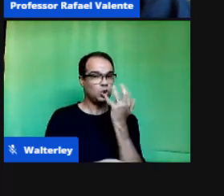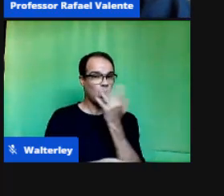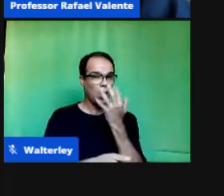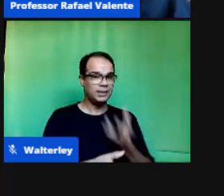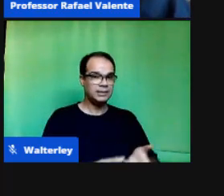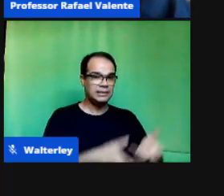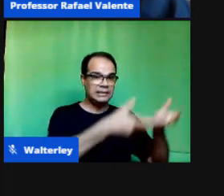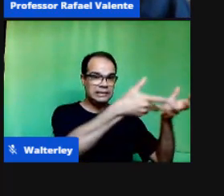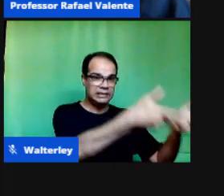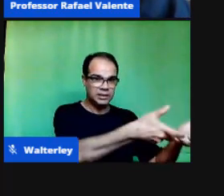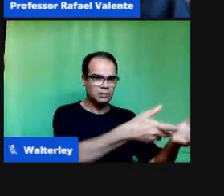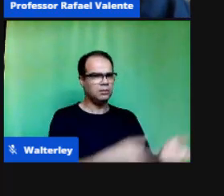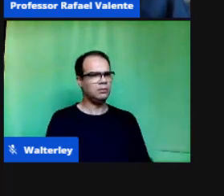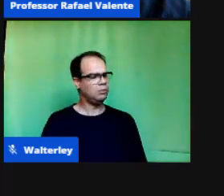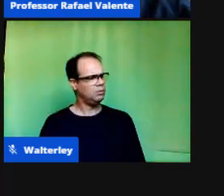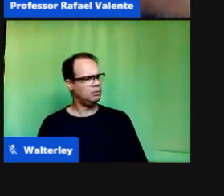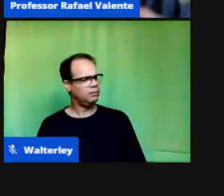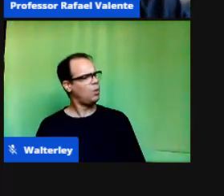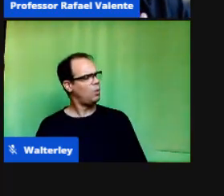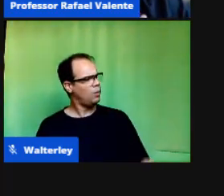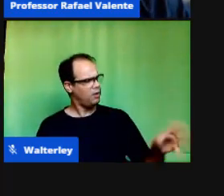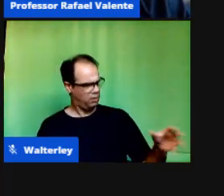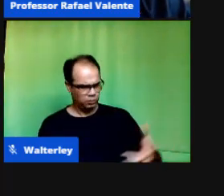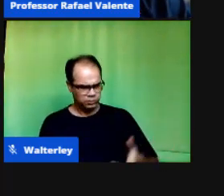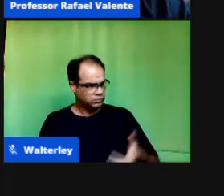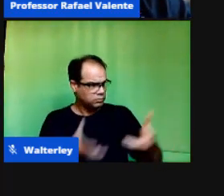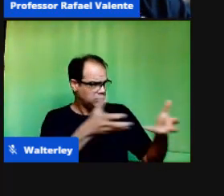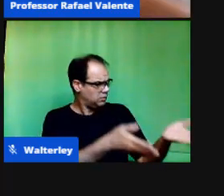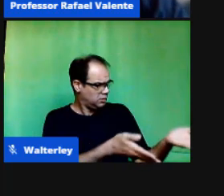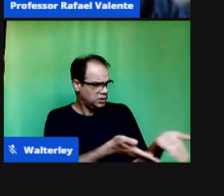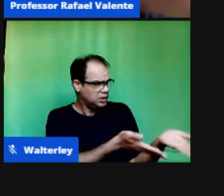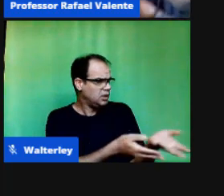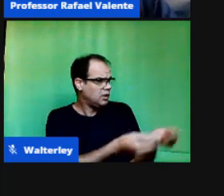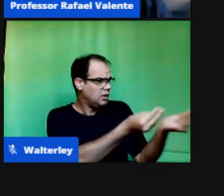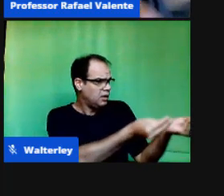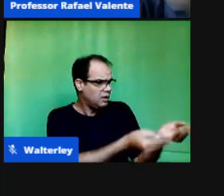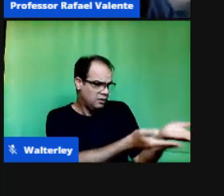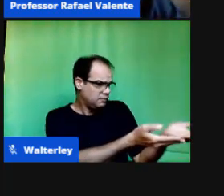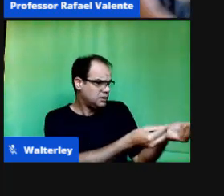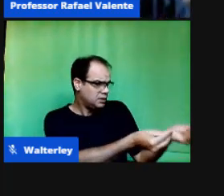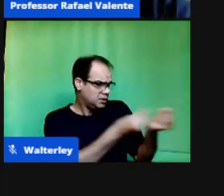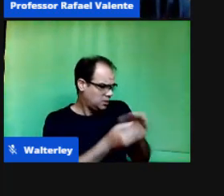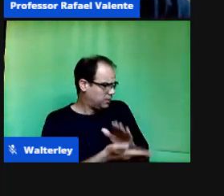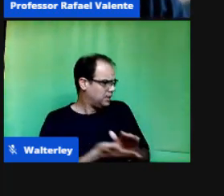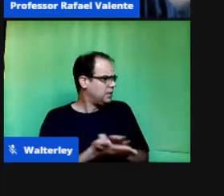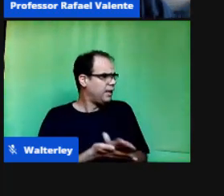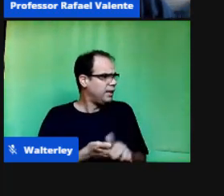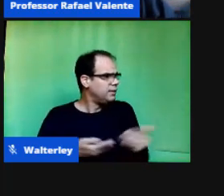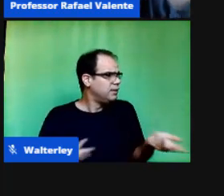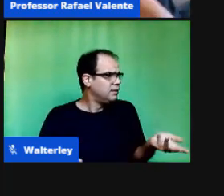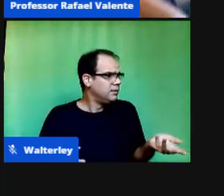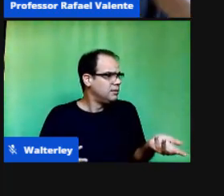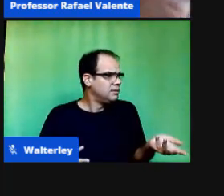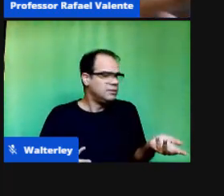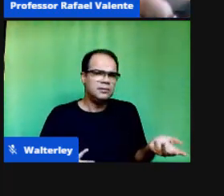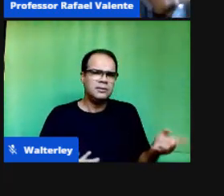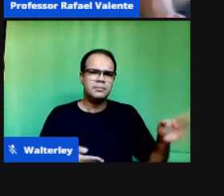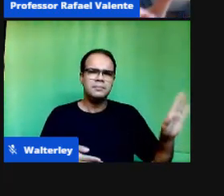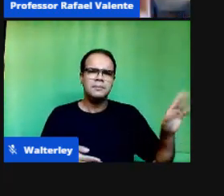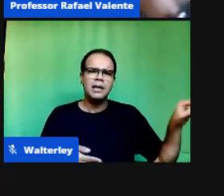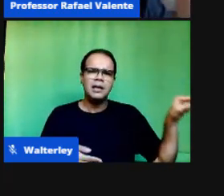te pedi a caixa de chocolate. Você me deu porque você quis. Você não me deu por um ato pessoal? Por